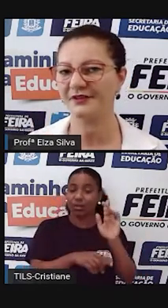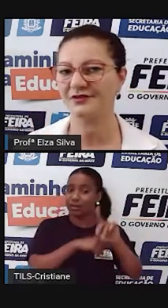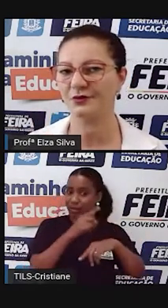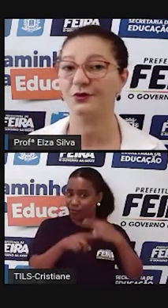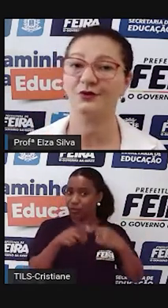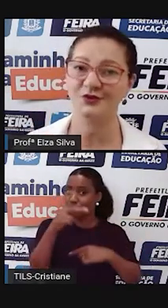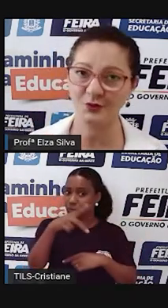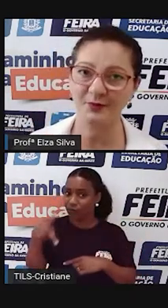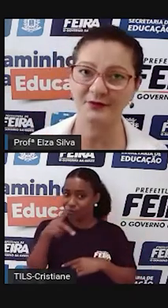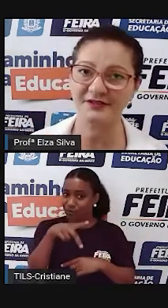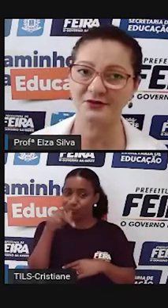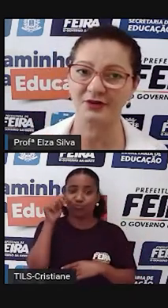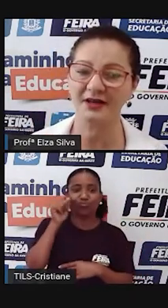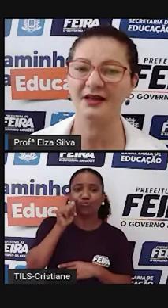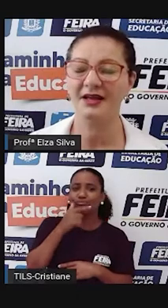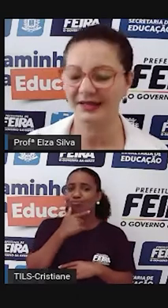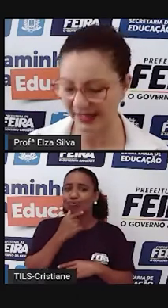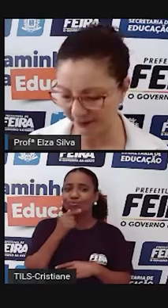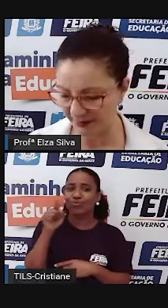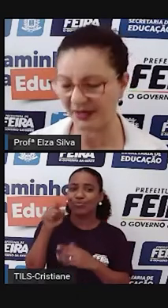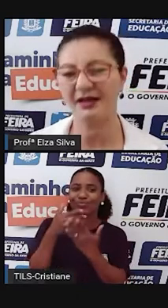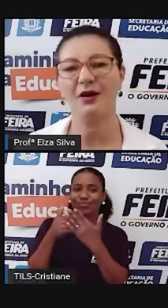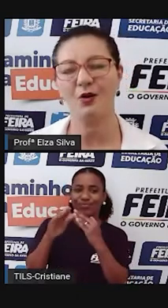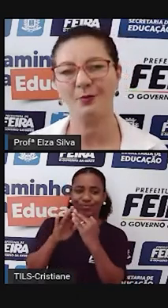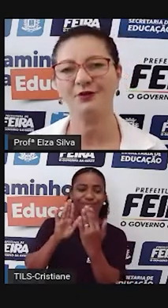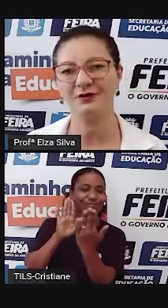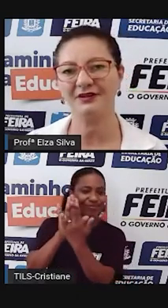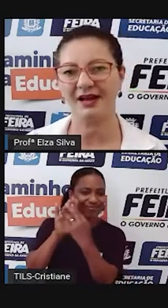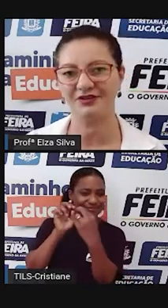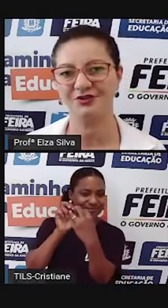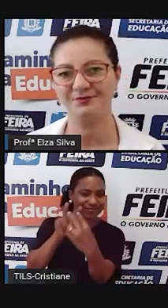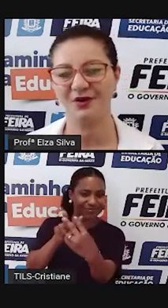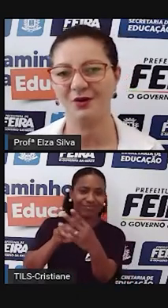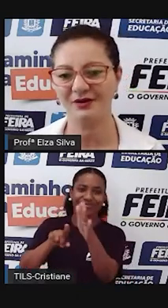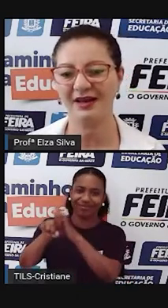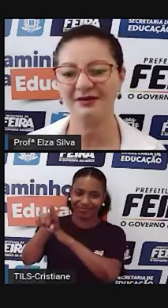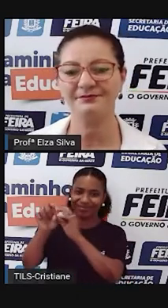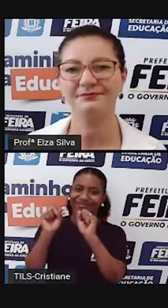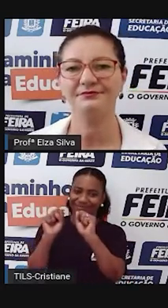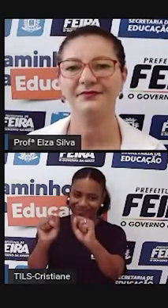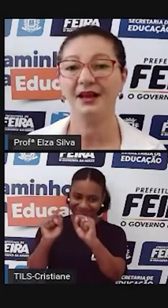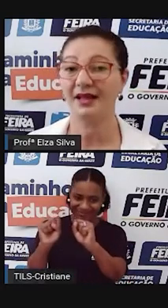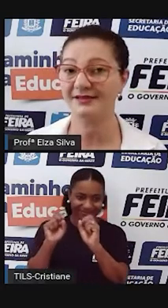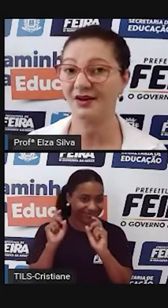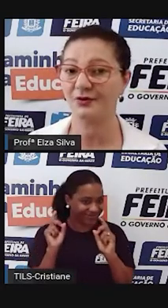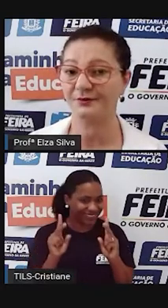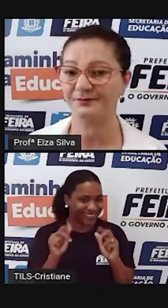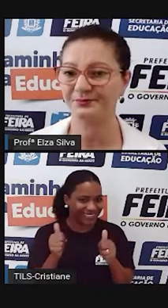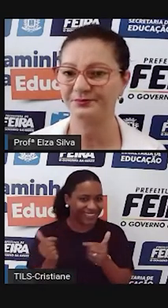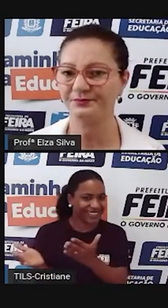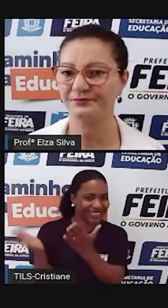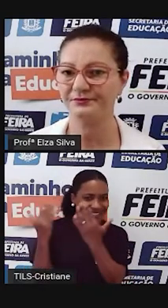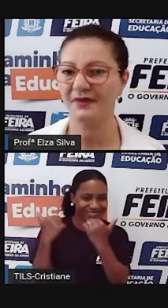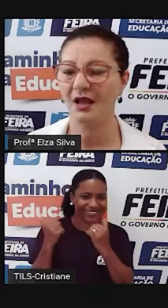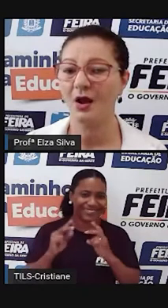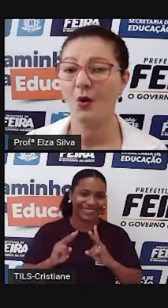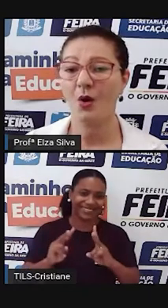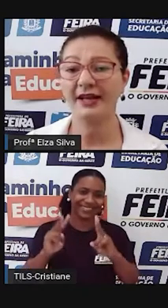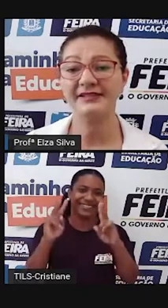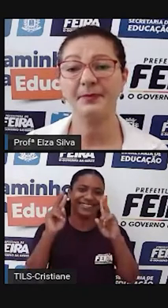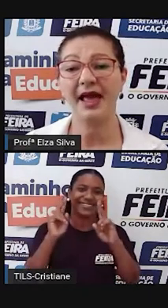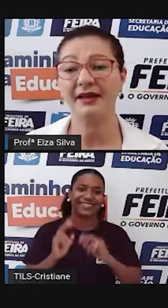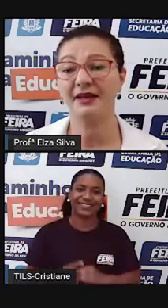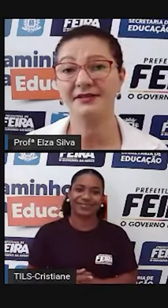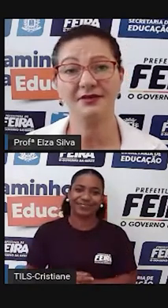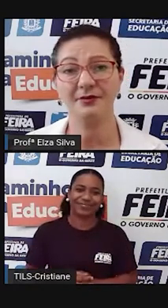seu professor ou sua professora na primeira oportunidade. Ok? Let's go!